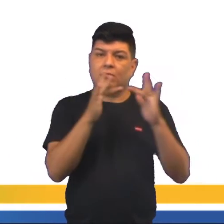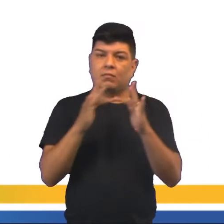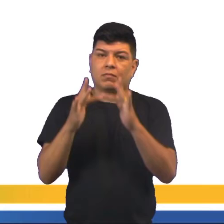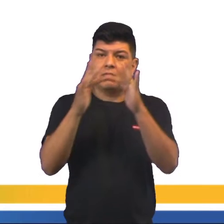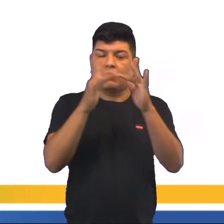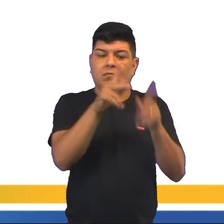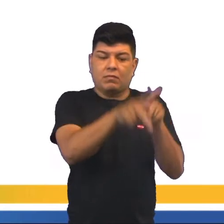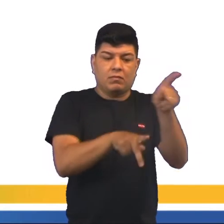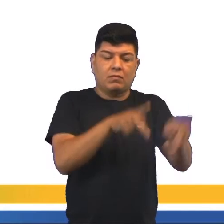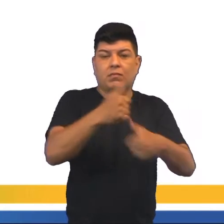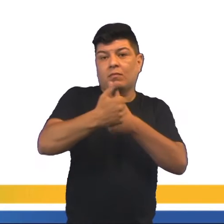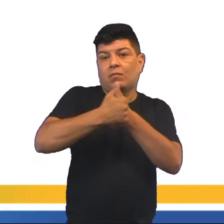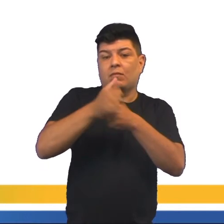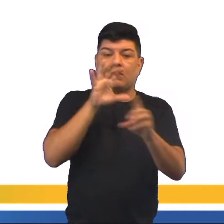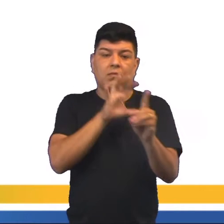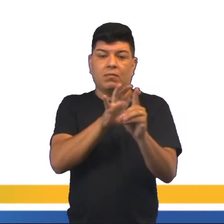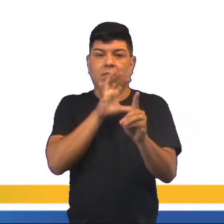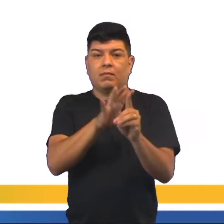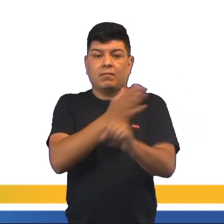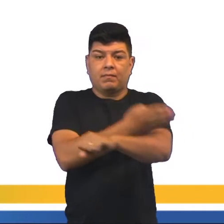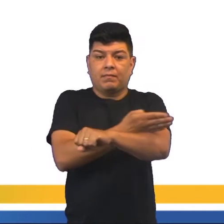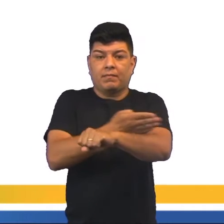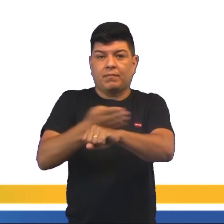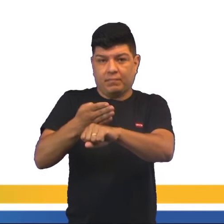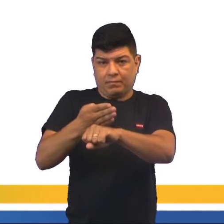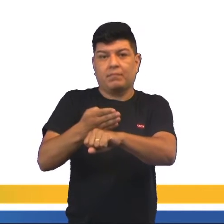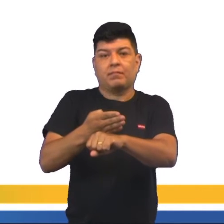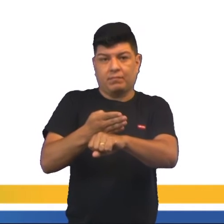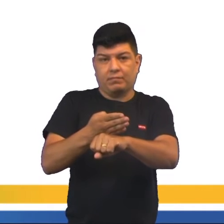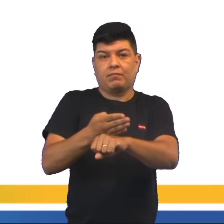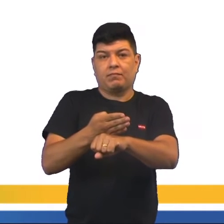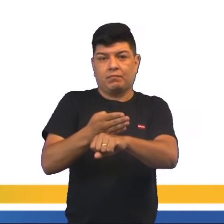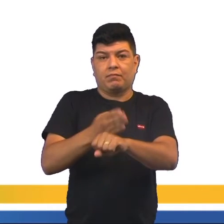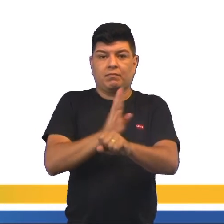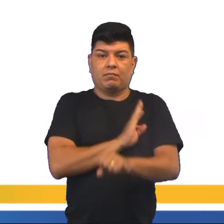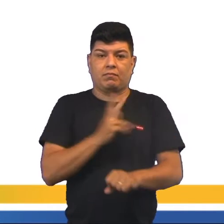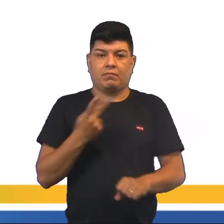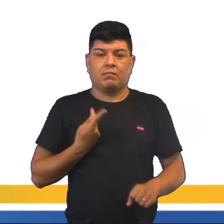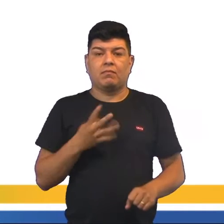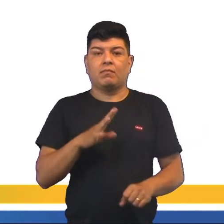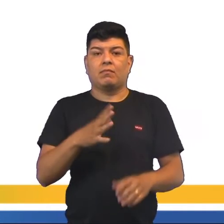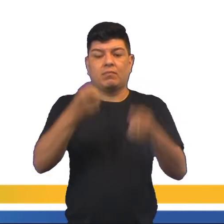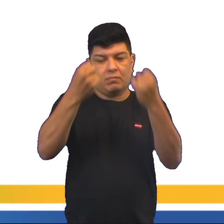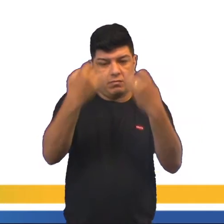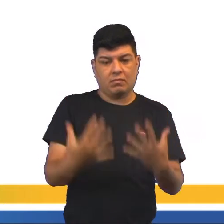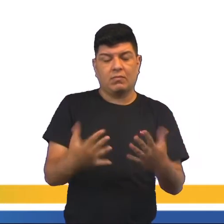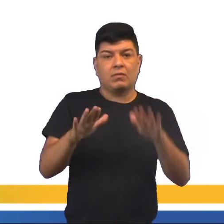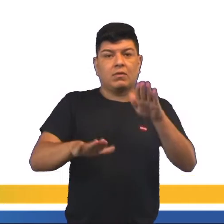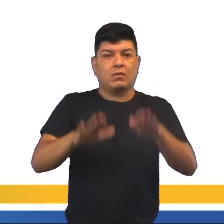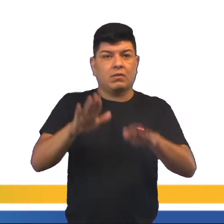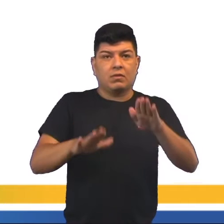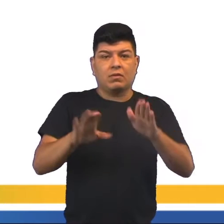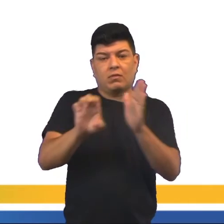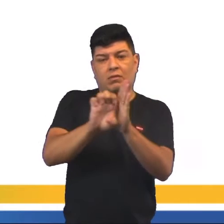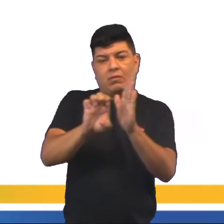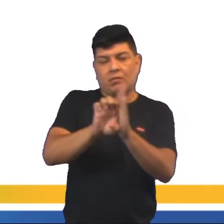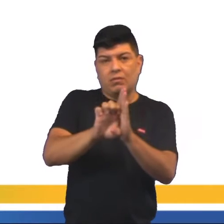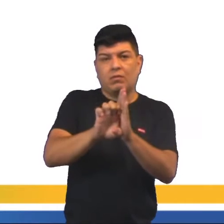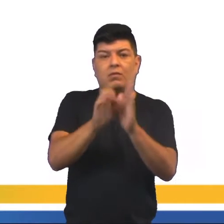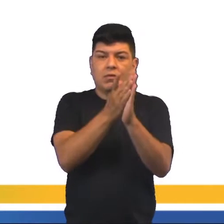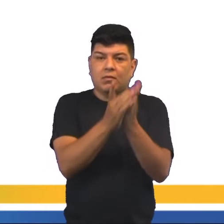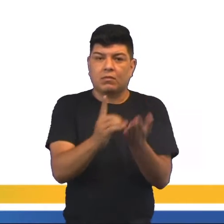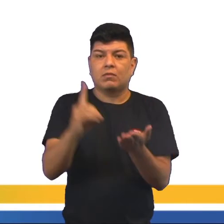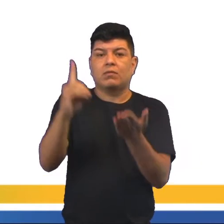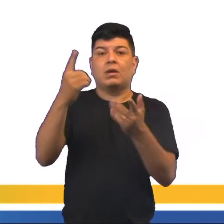com os povos vizinhos influenciou os costumes e as tradições hebraicas. A gente fala, né, do Êxodo, fala